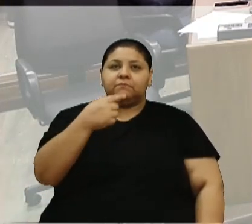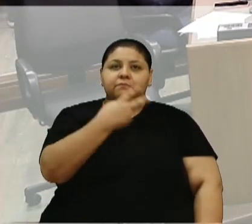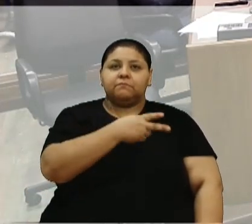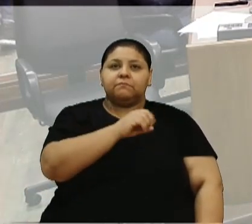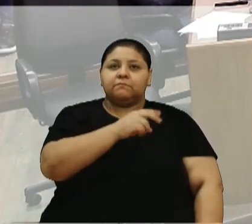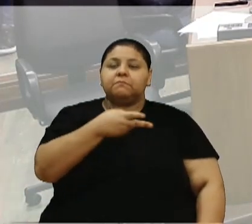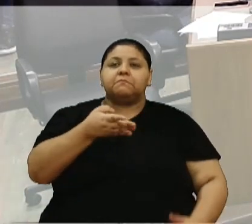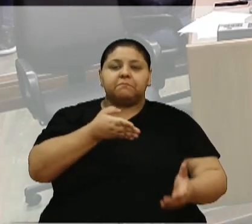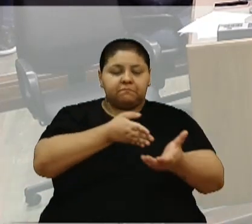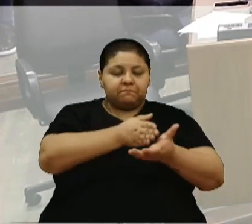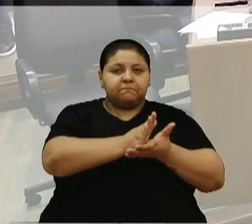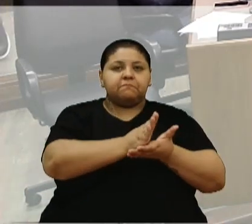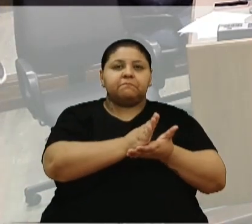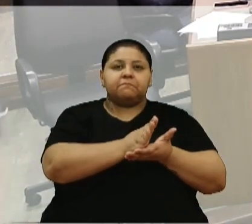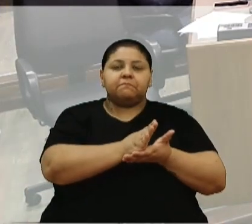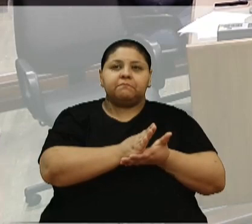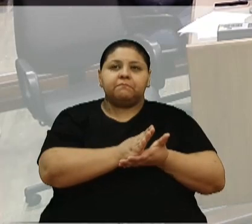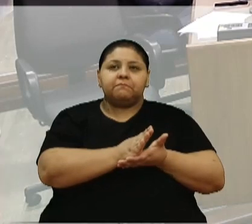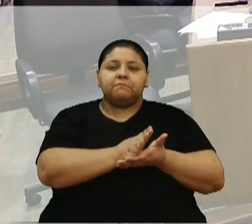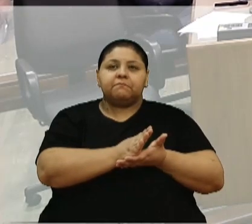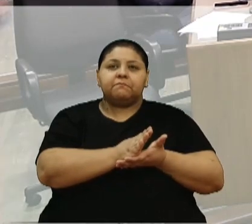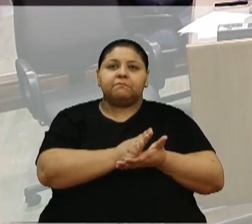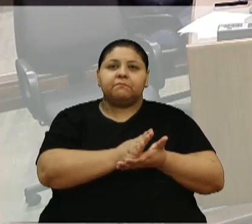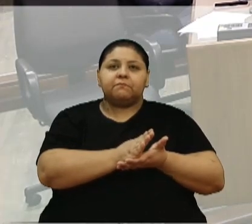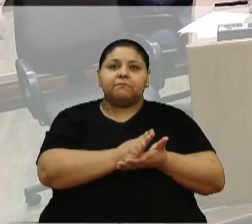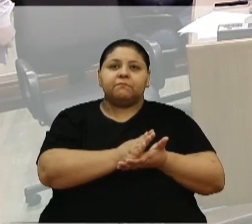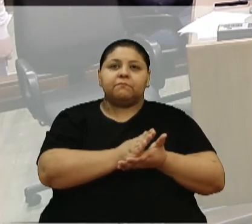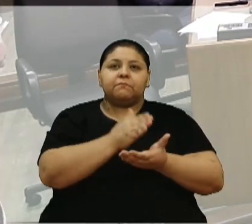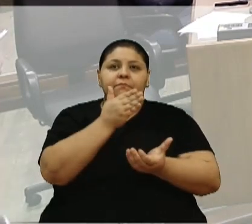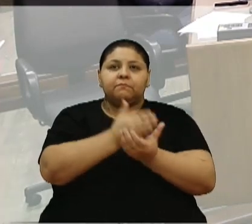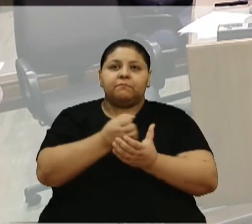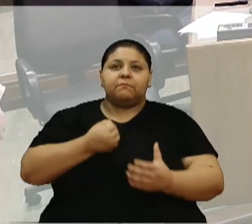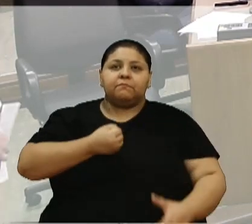377/2024 favorável. Pelo parecer favorável ao processo número